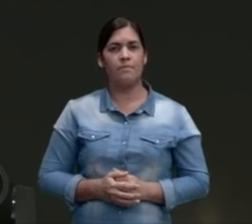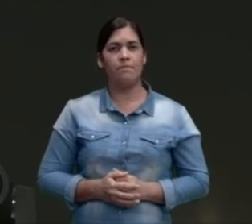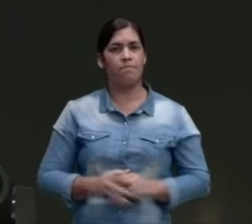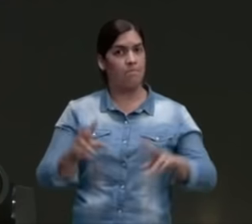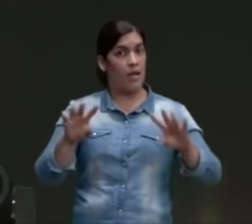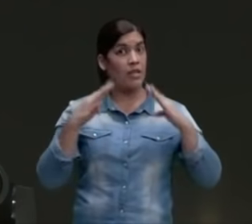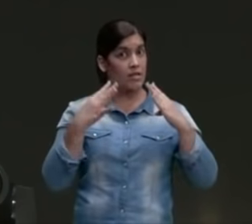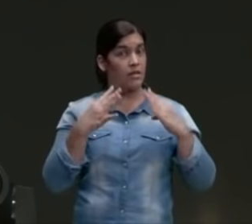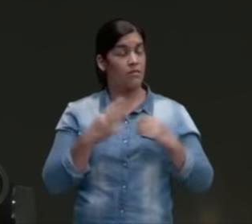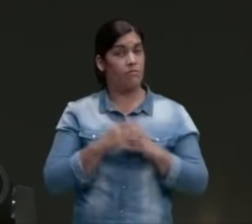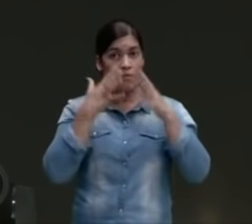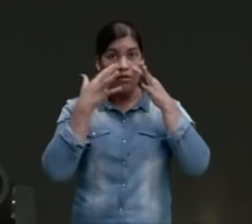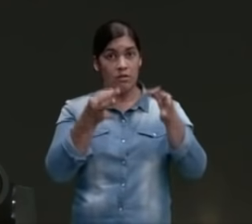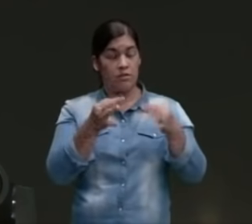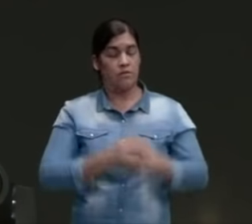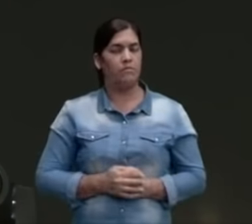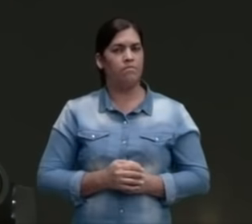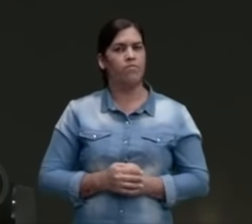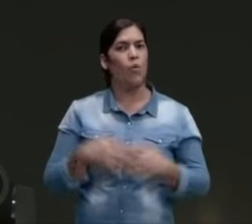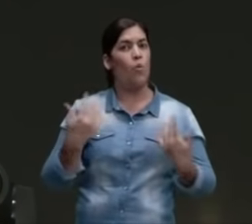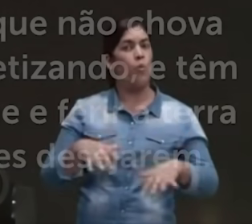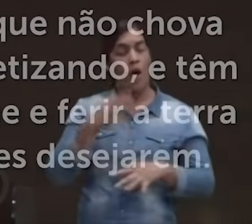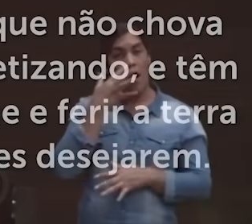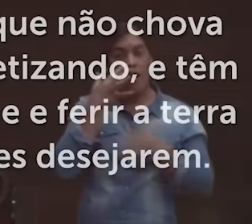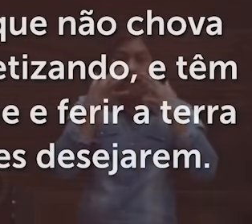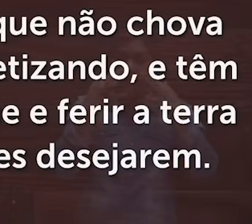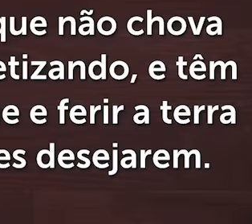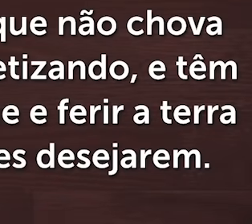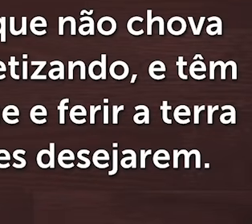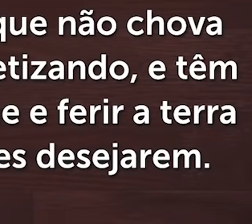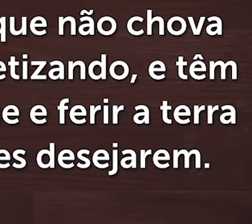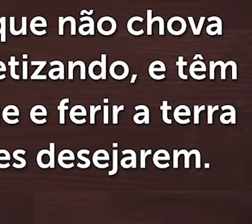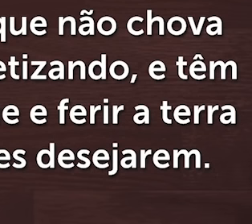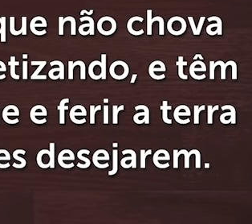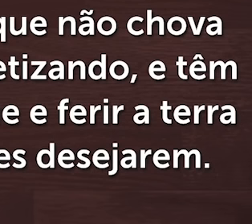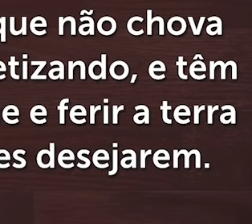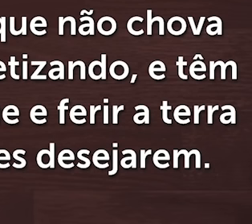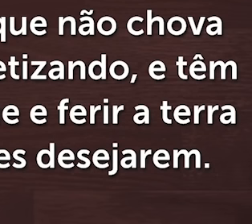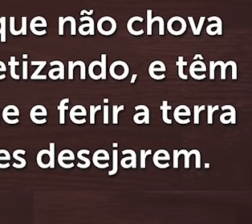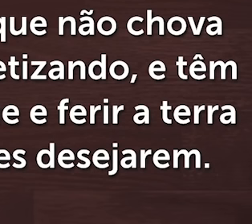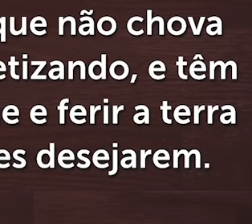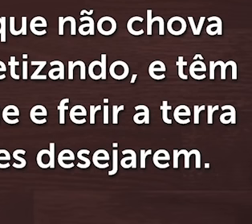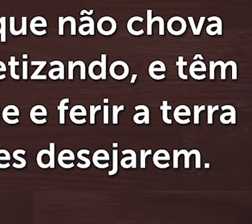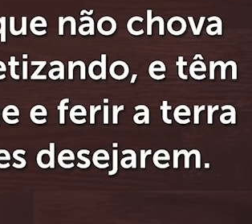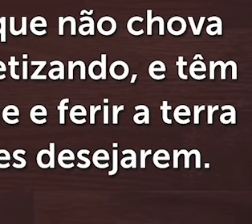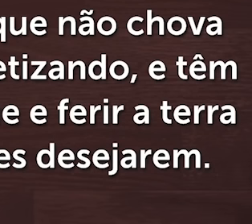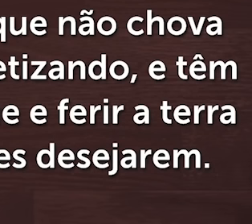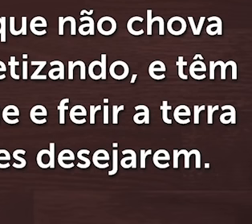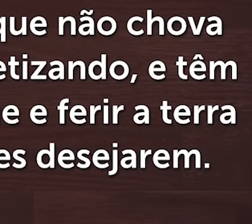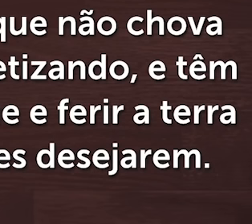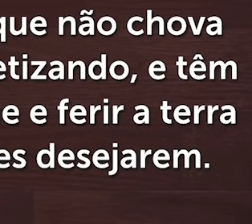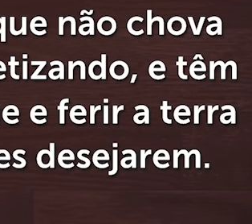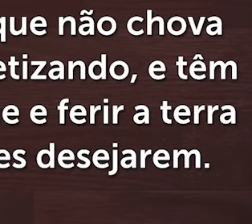Preste atenção. Olha a visão que ele teve das duas testemunhas. Diz assim, ó: darei poder, Deus falando,